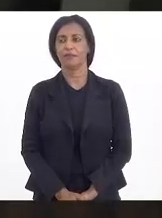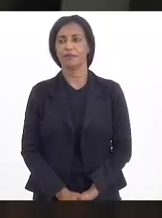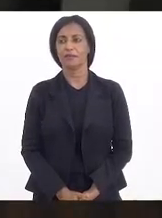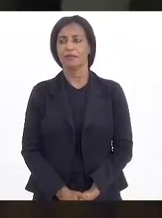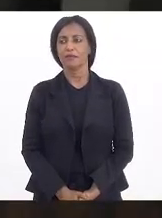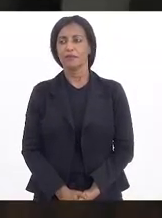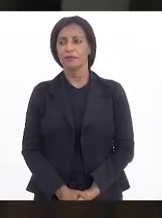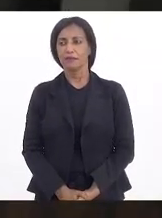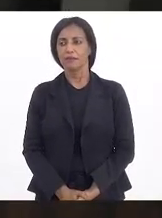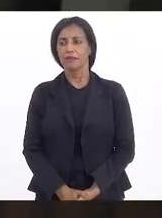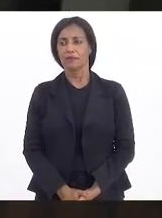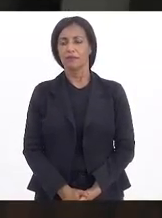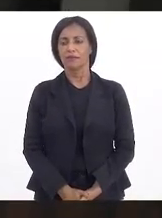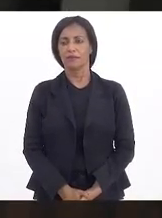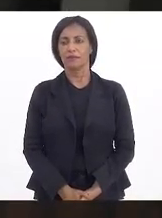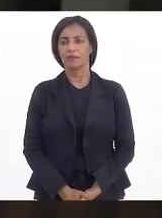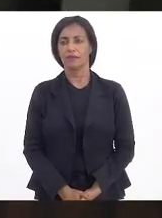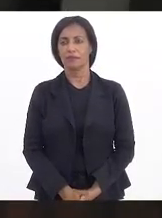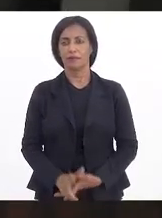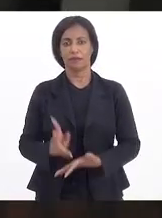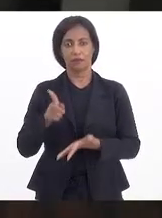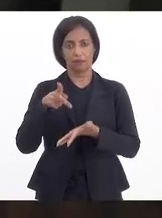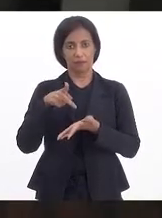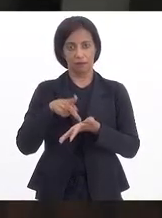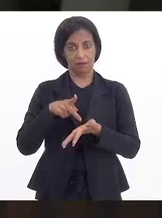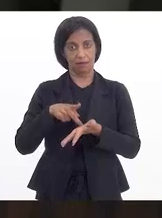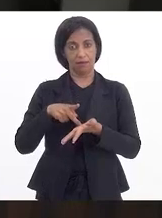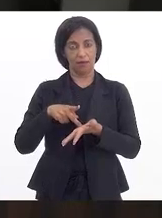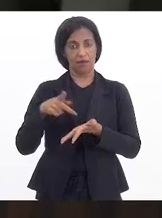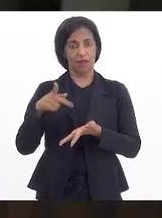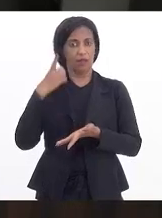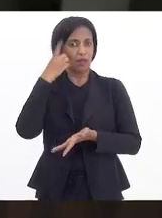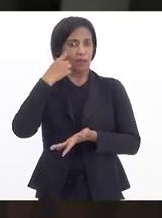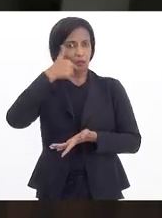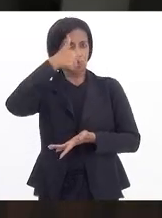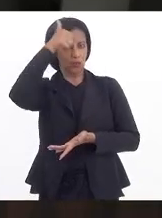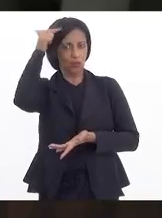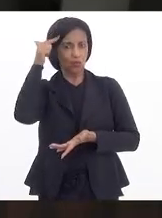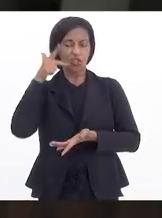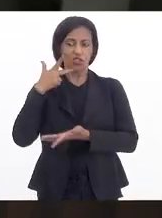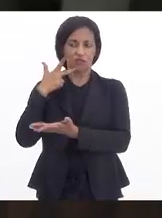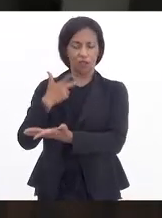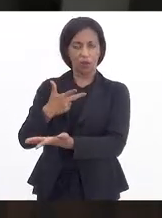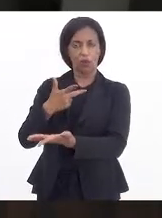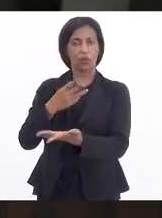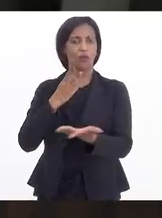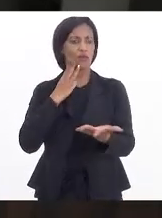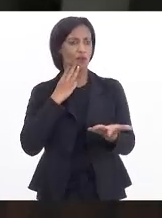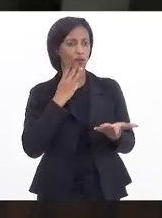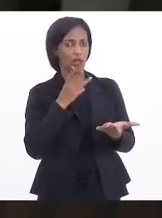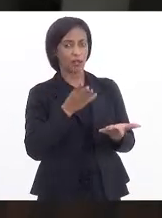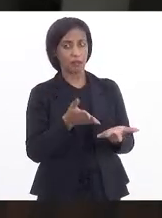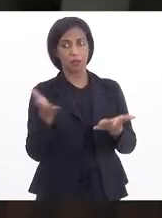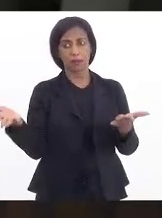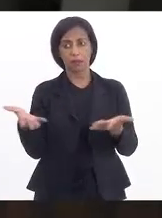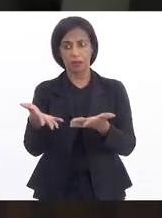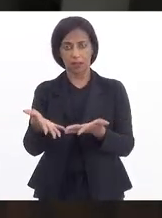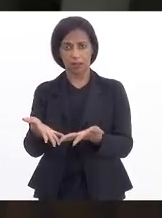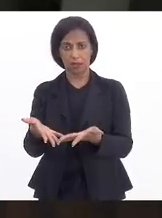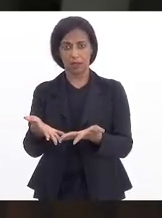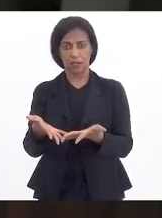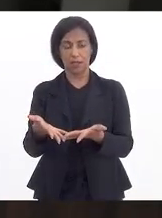o quintal e na verdade o Luiz adiantou Valdete falar um pouquinho mas é isso